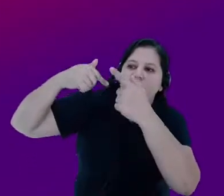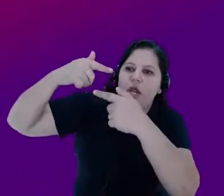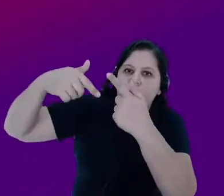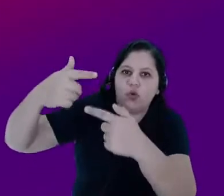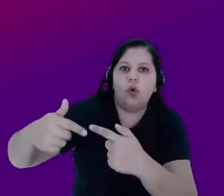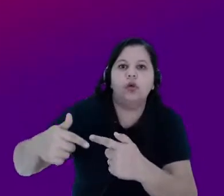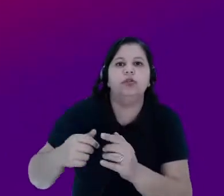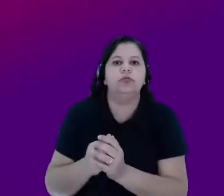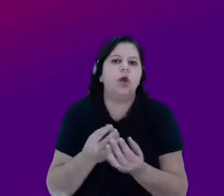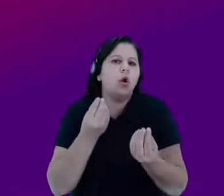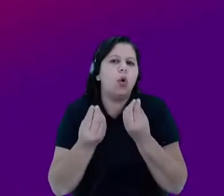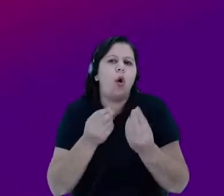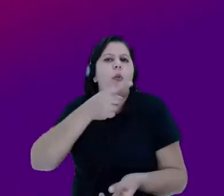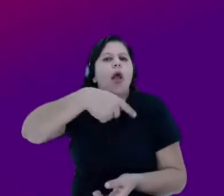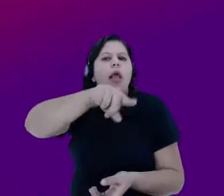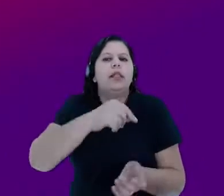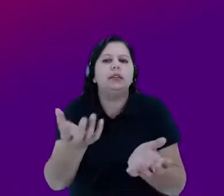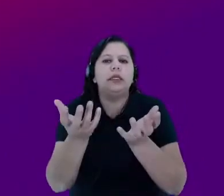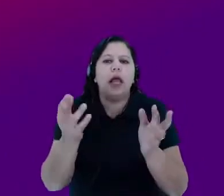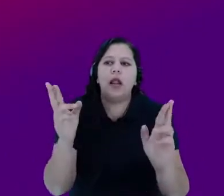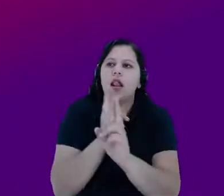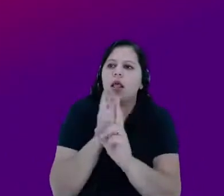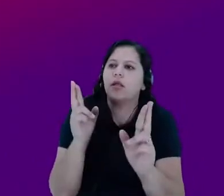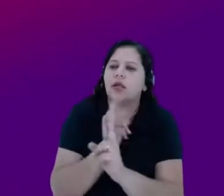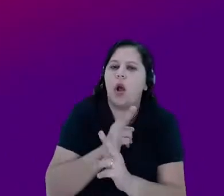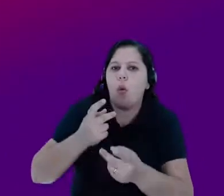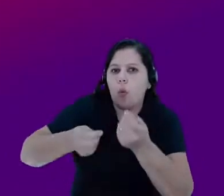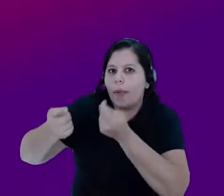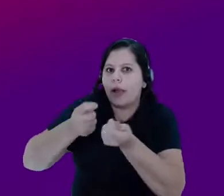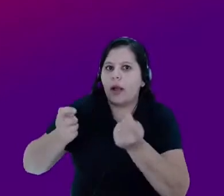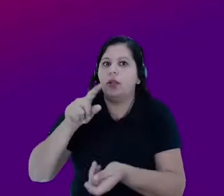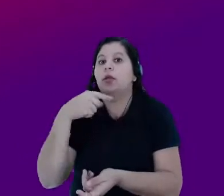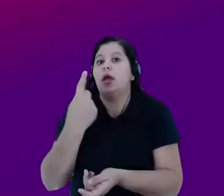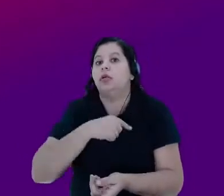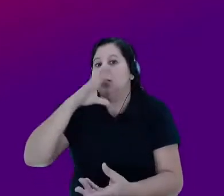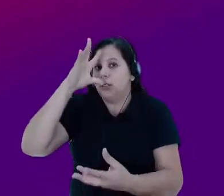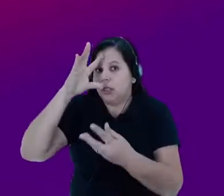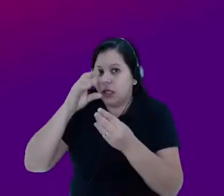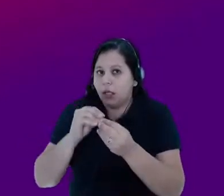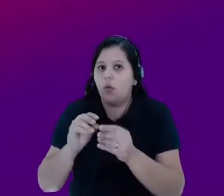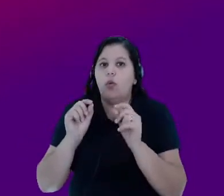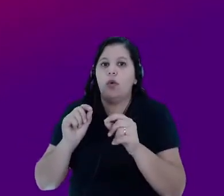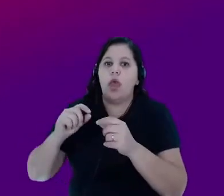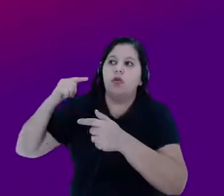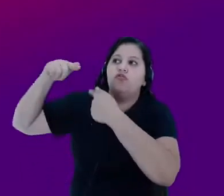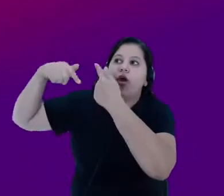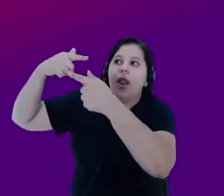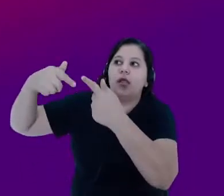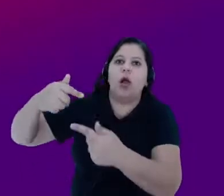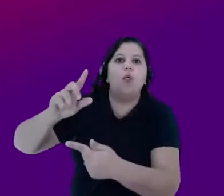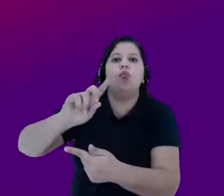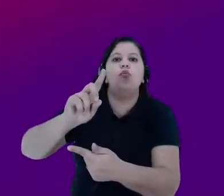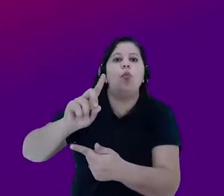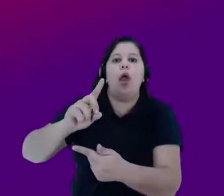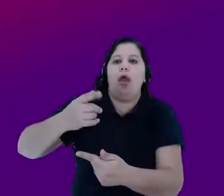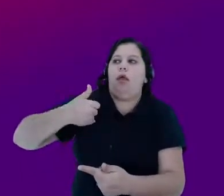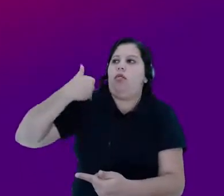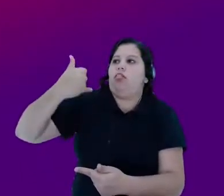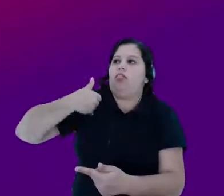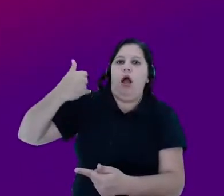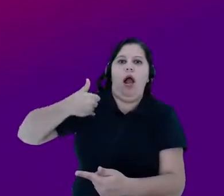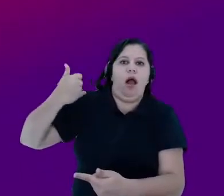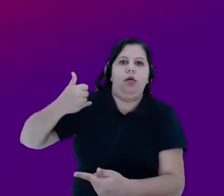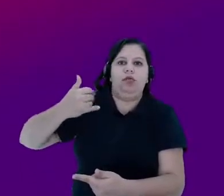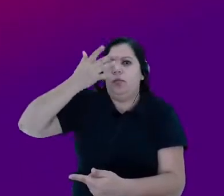segurador, e a gente entendeu que falar de geração não era somente falar de idade, né, dos anos em que essas pessoas